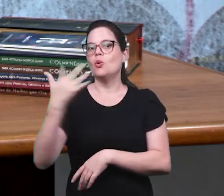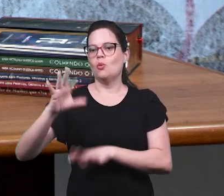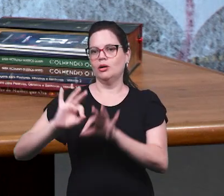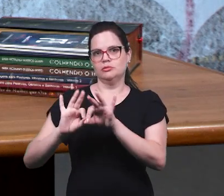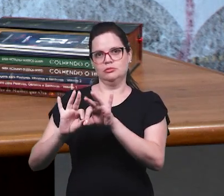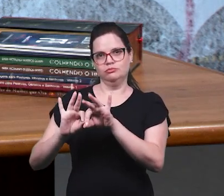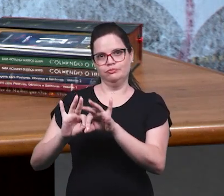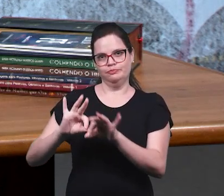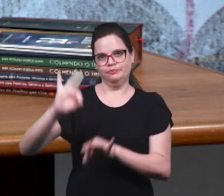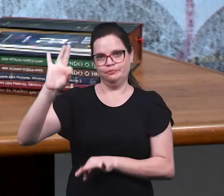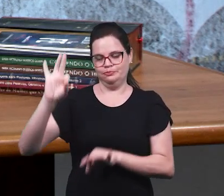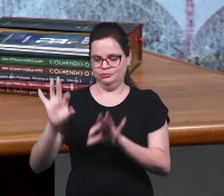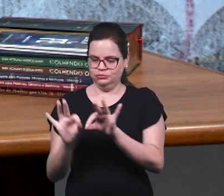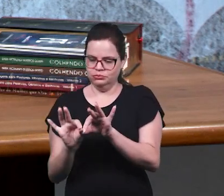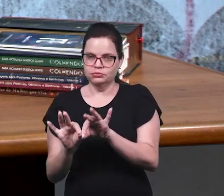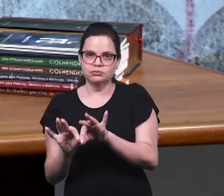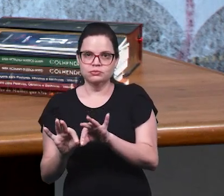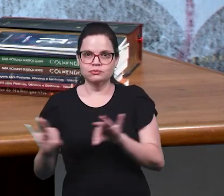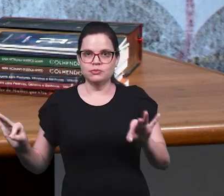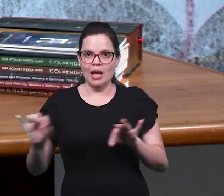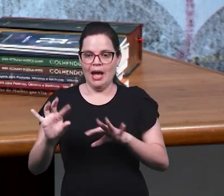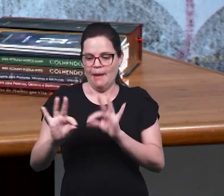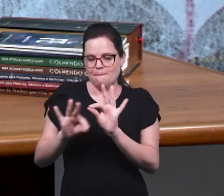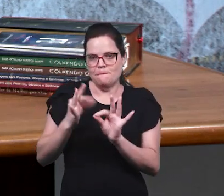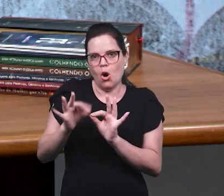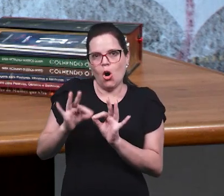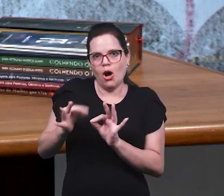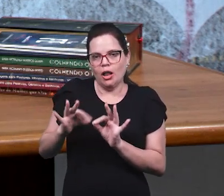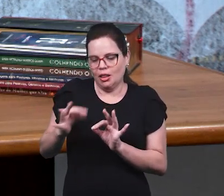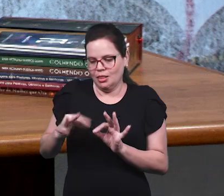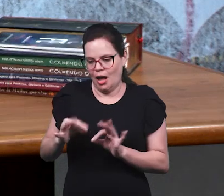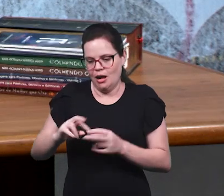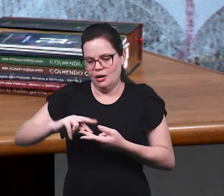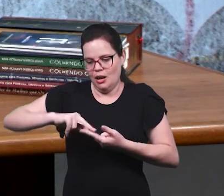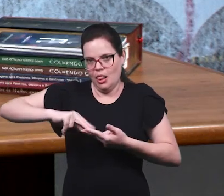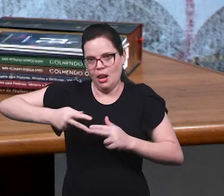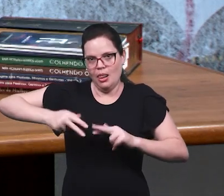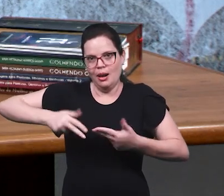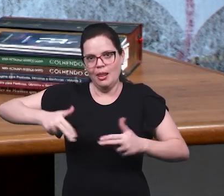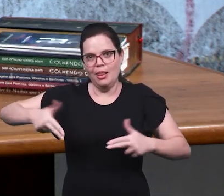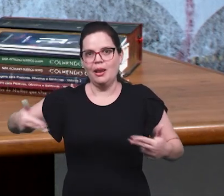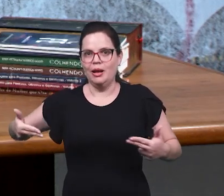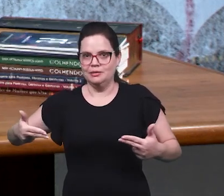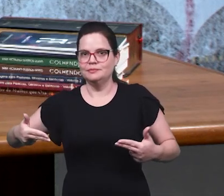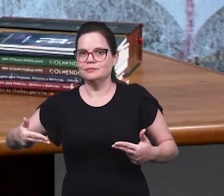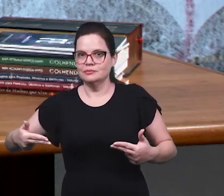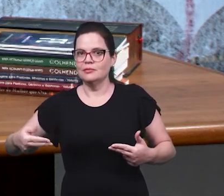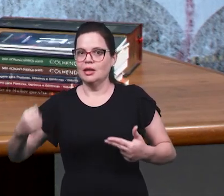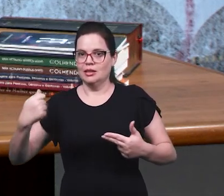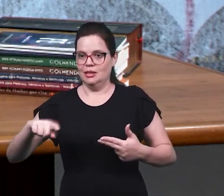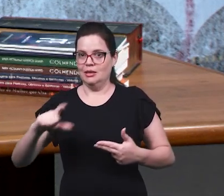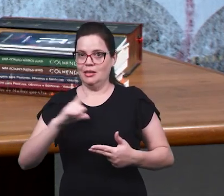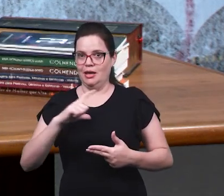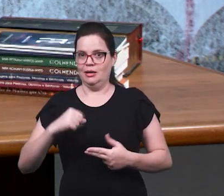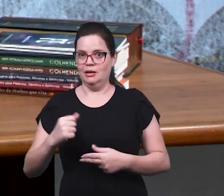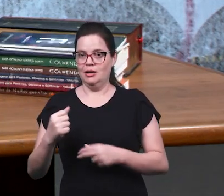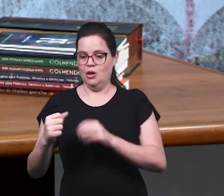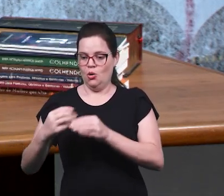torcido, de obra de bordador, as suas colunas 4 e as suas bases